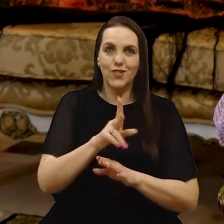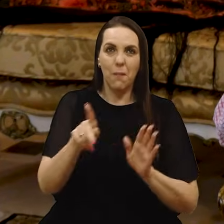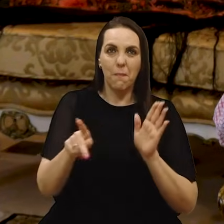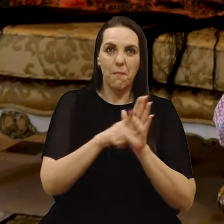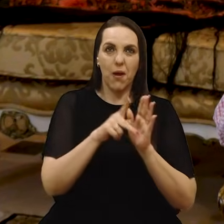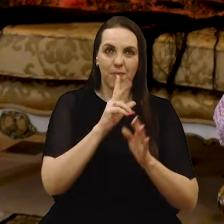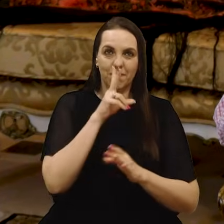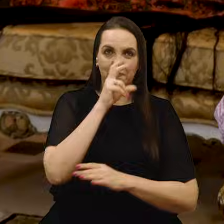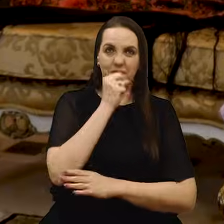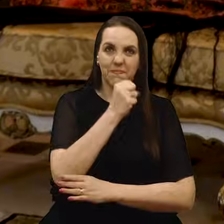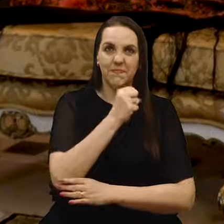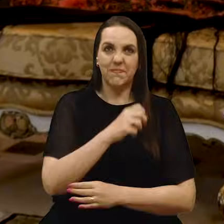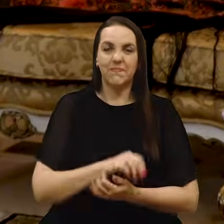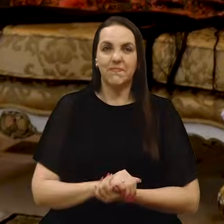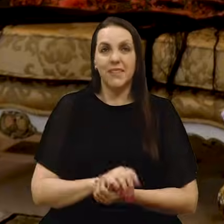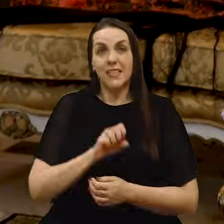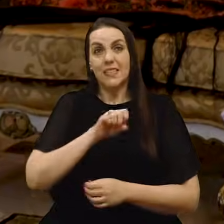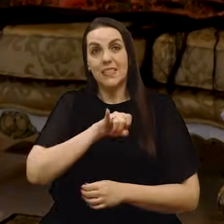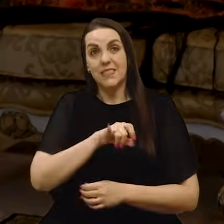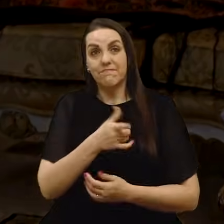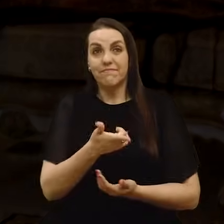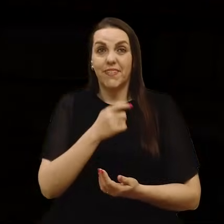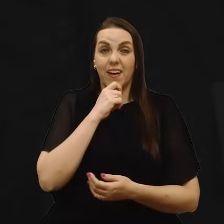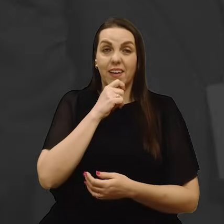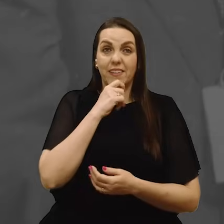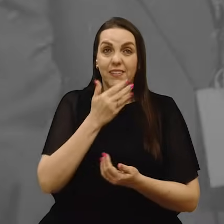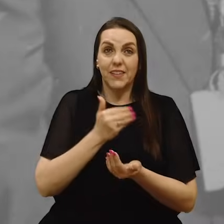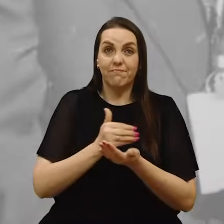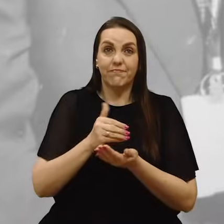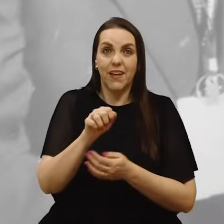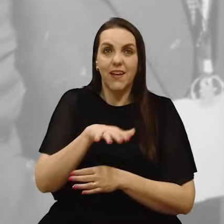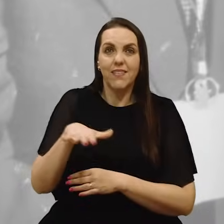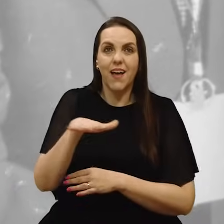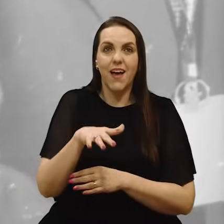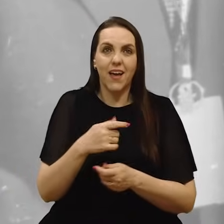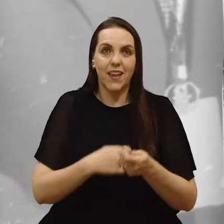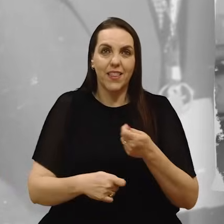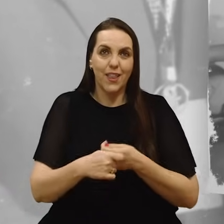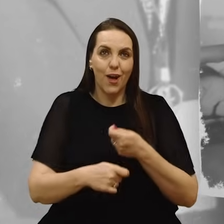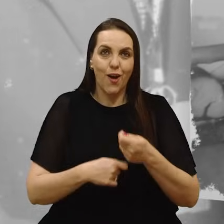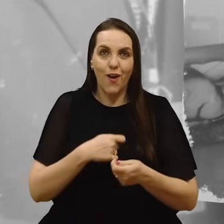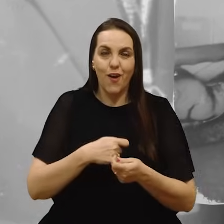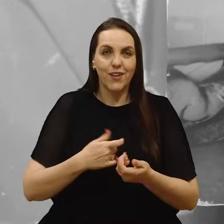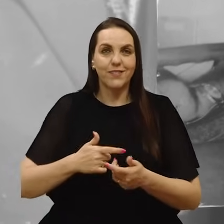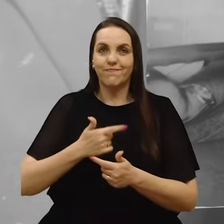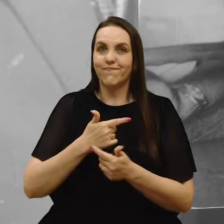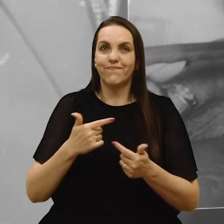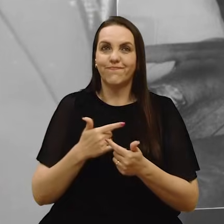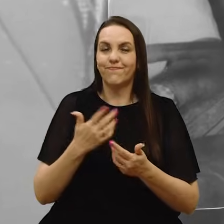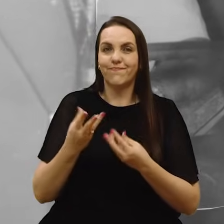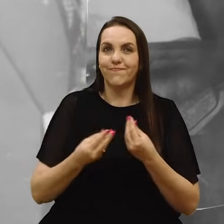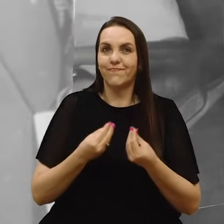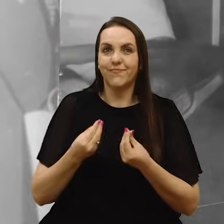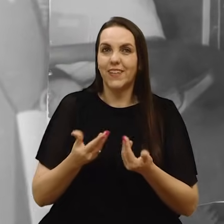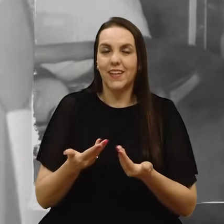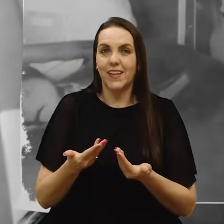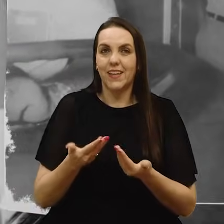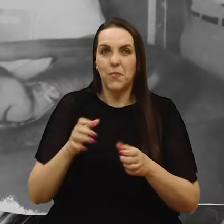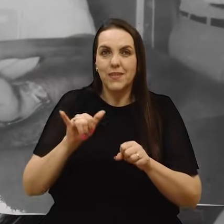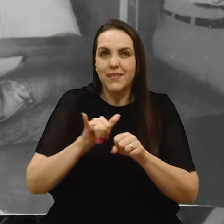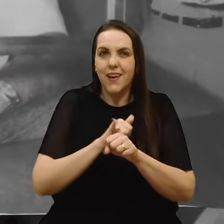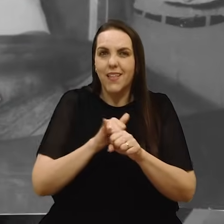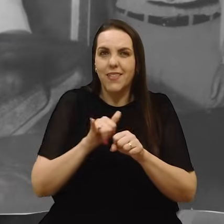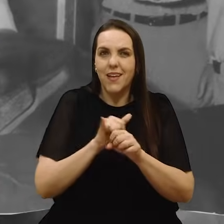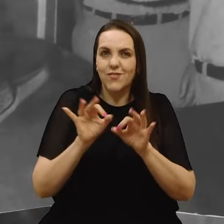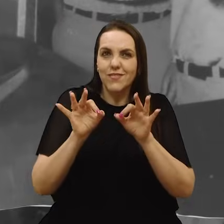entra aonde tem um proprietário forte. Agora, quando você entra num ramo de negócio sem